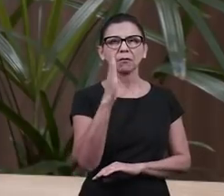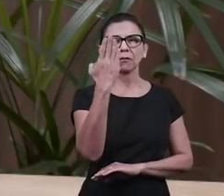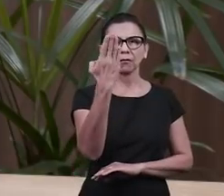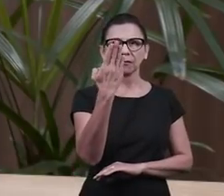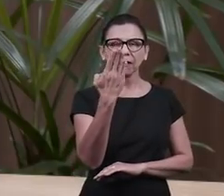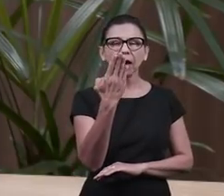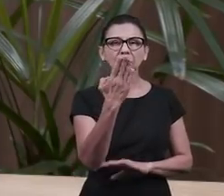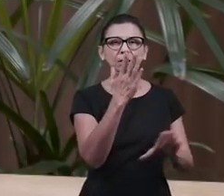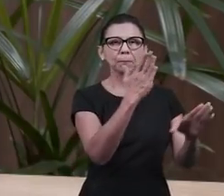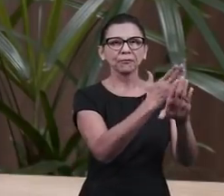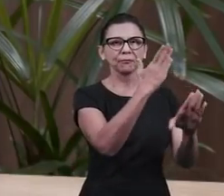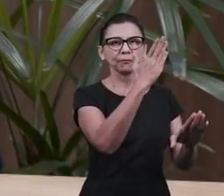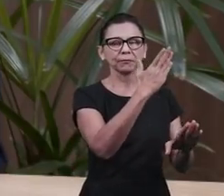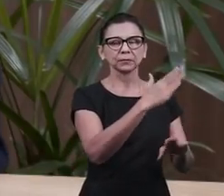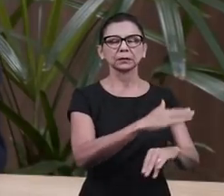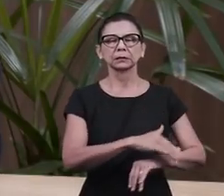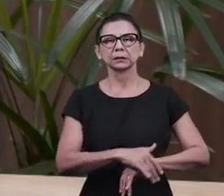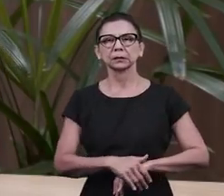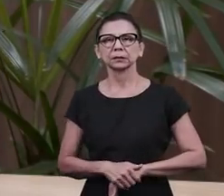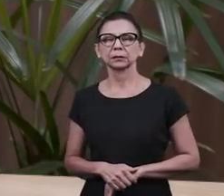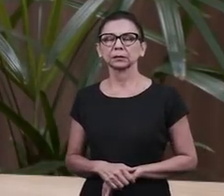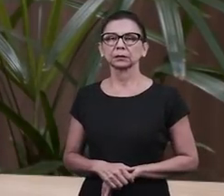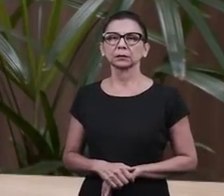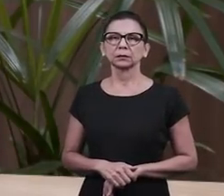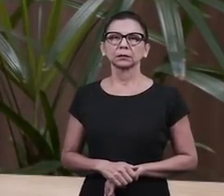ter nenhum mais poder sobre nós. Agora,